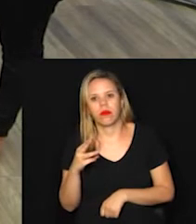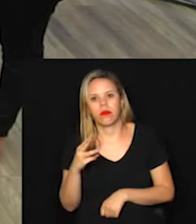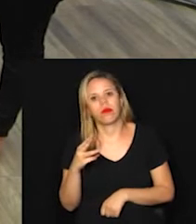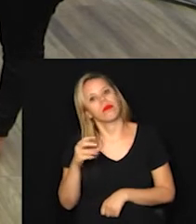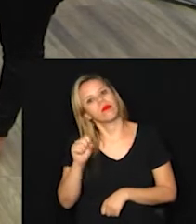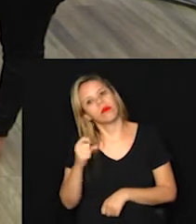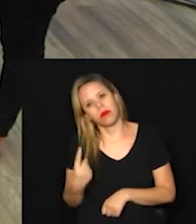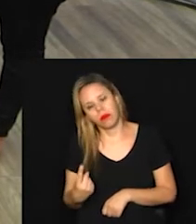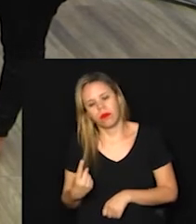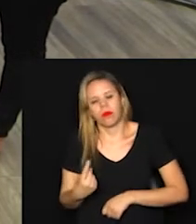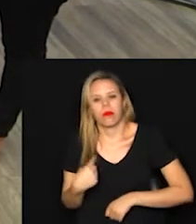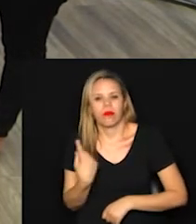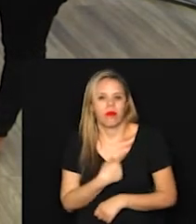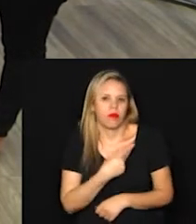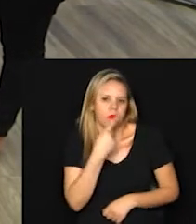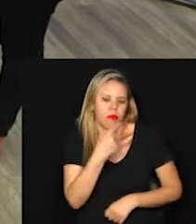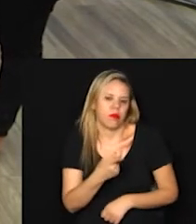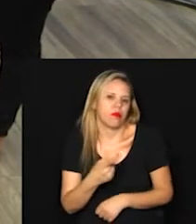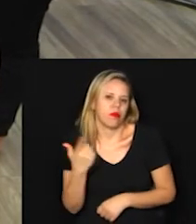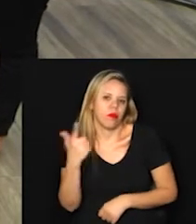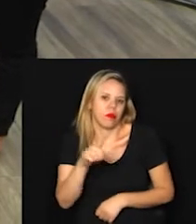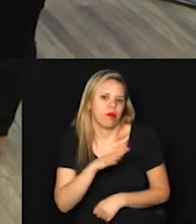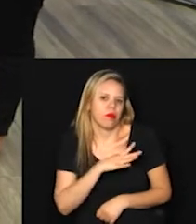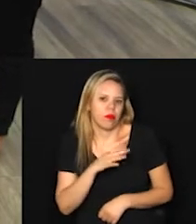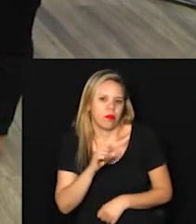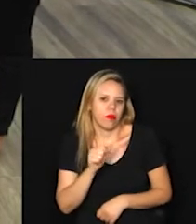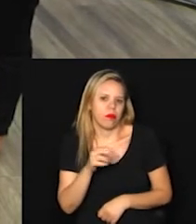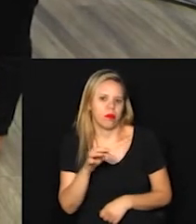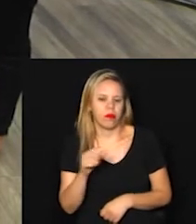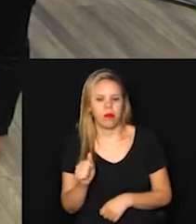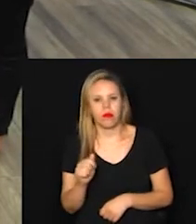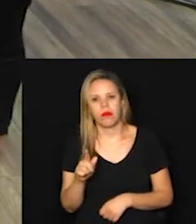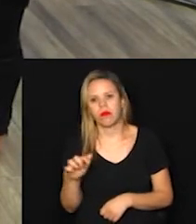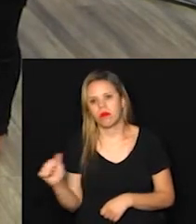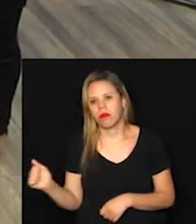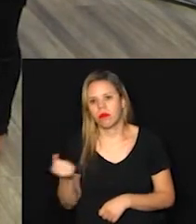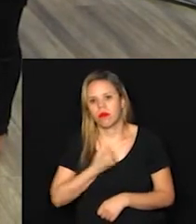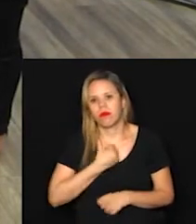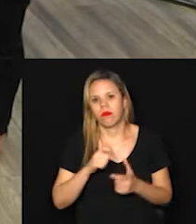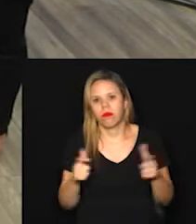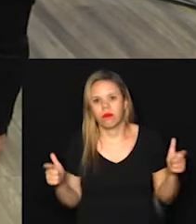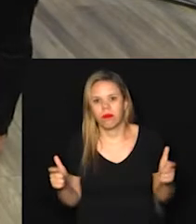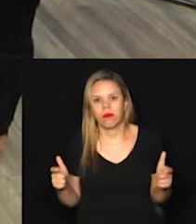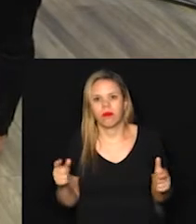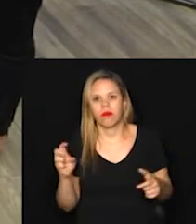na... Falamos de Santa Bárbara do Oeste na semana passada e os números continuam altos. Olha,